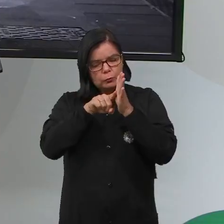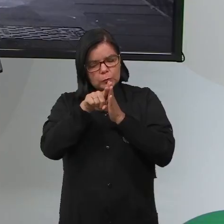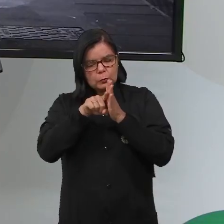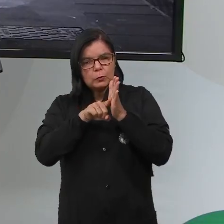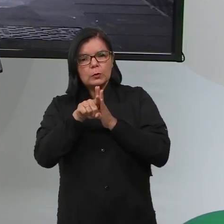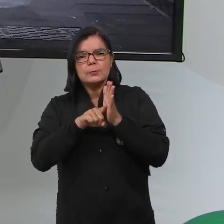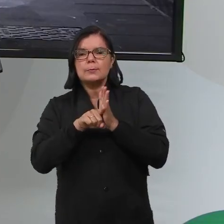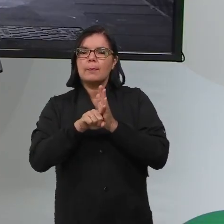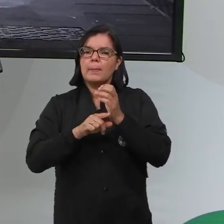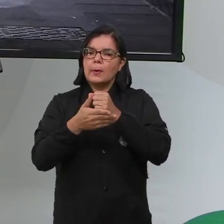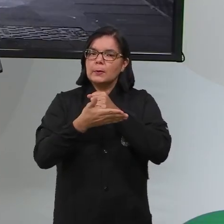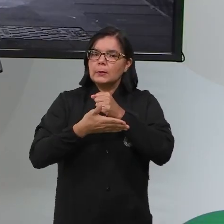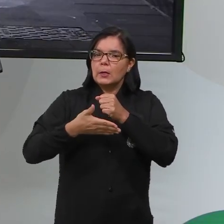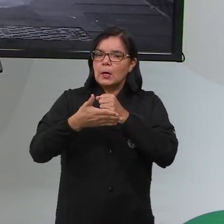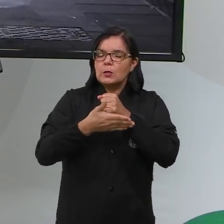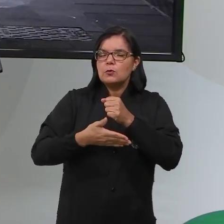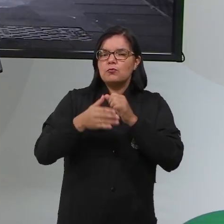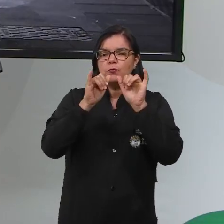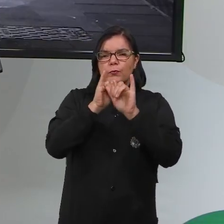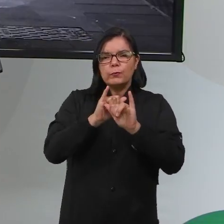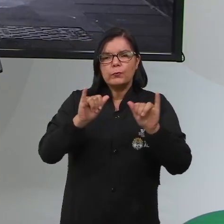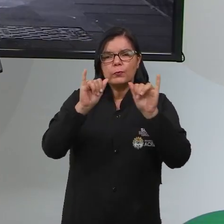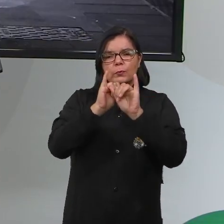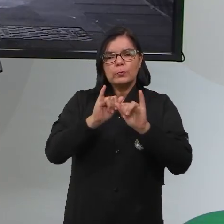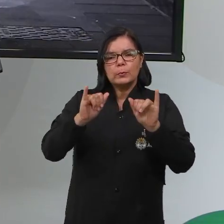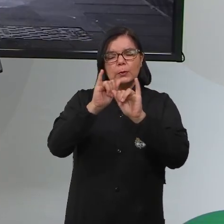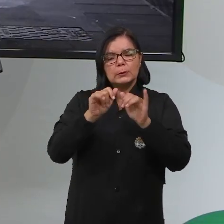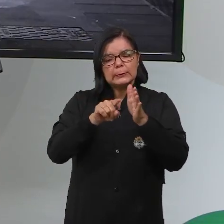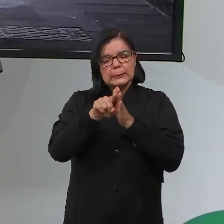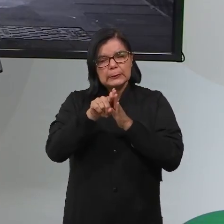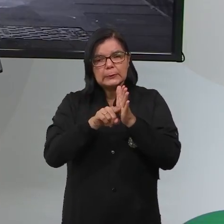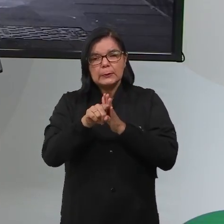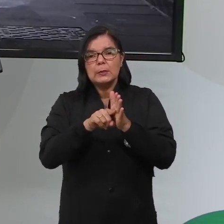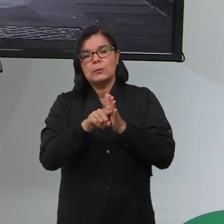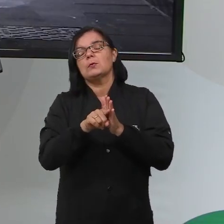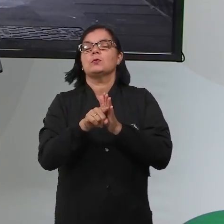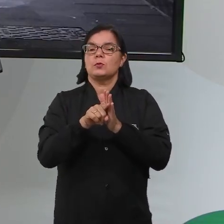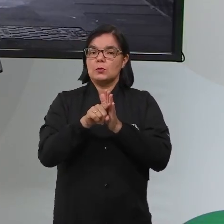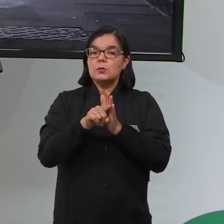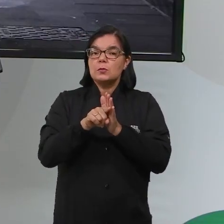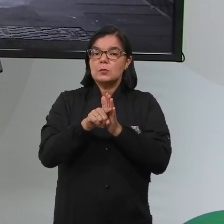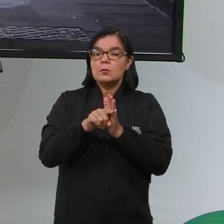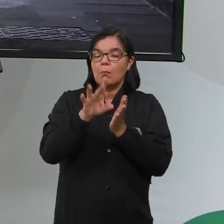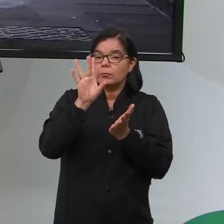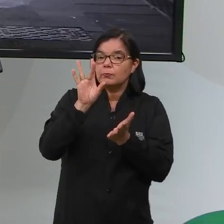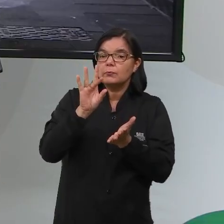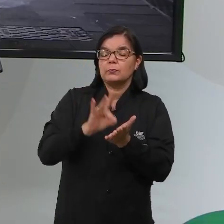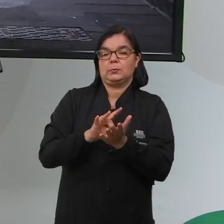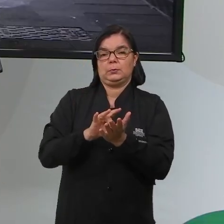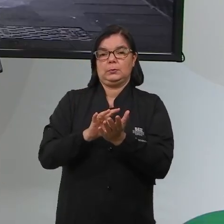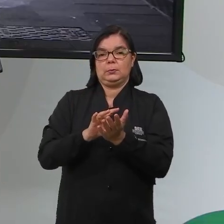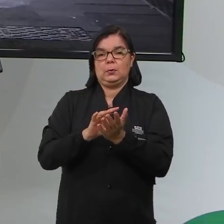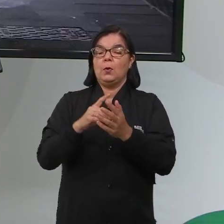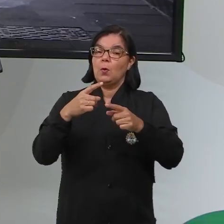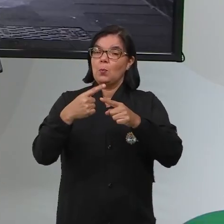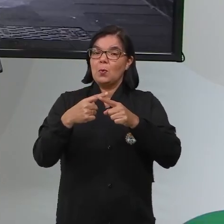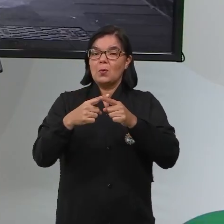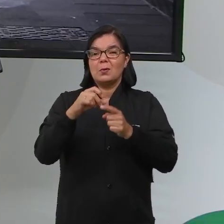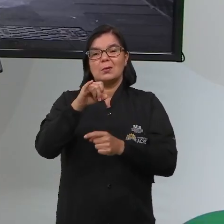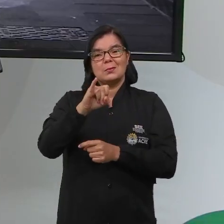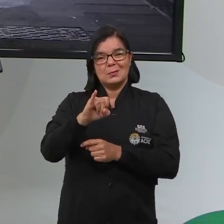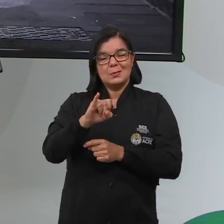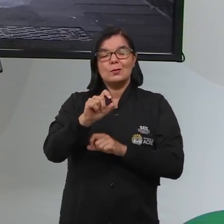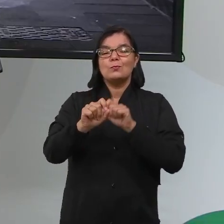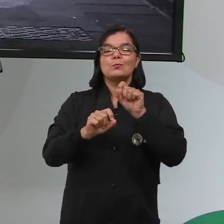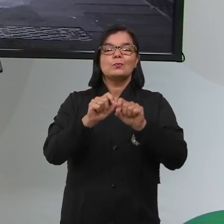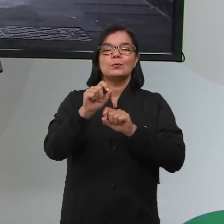investigativa, baseada em dados, baseada em informações precisas, porque se trata,